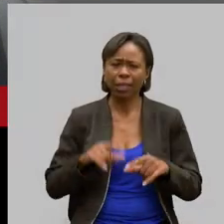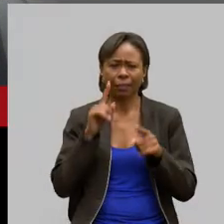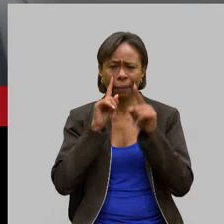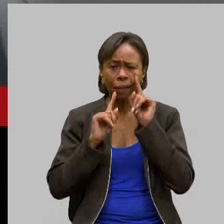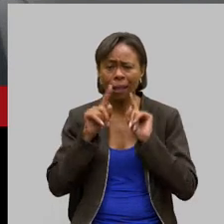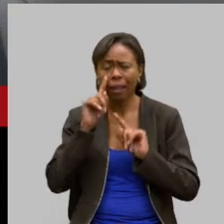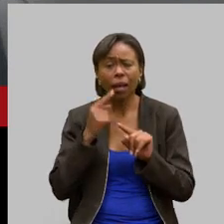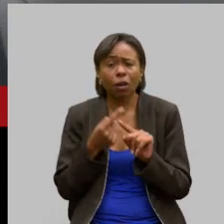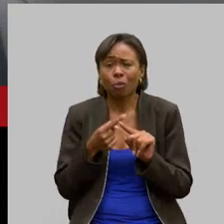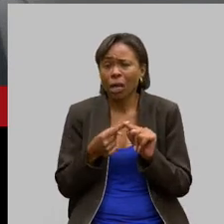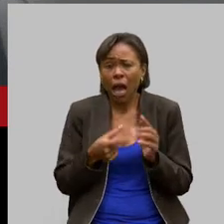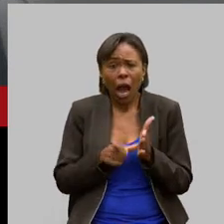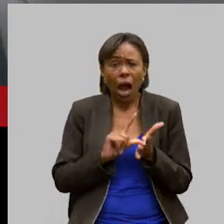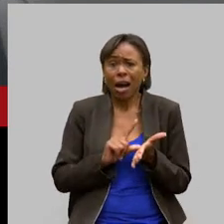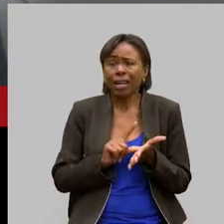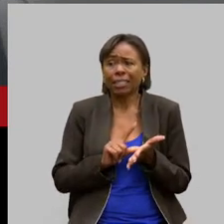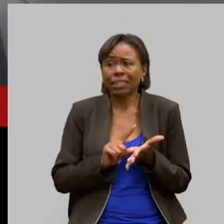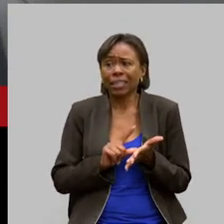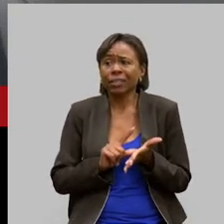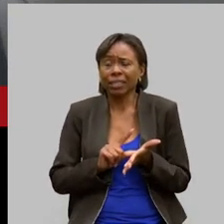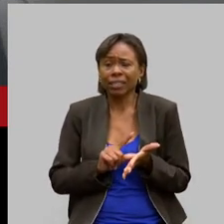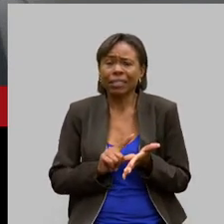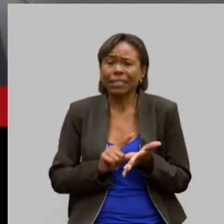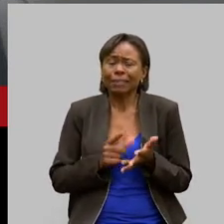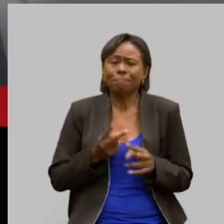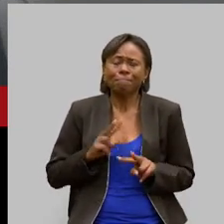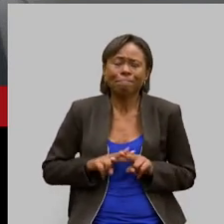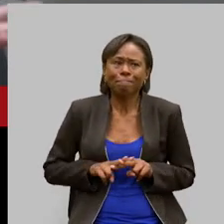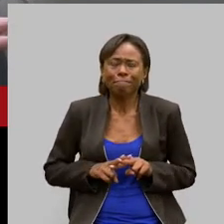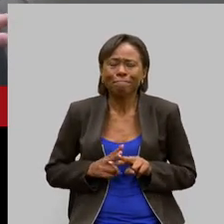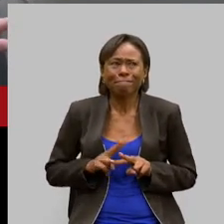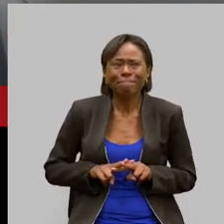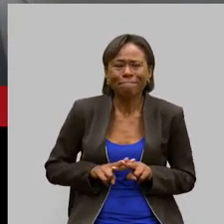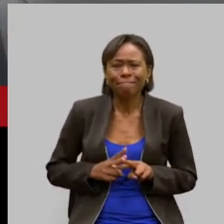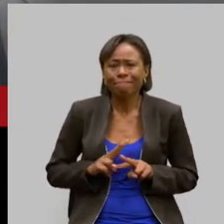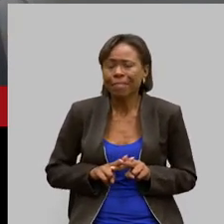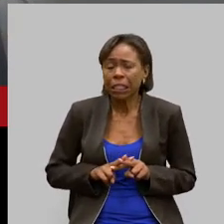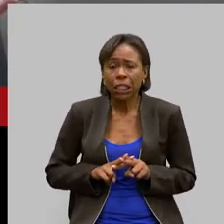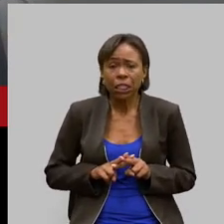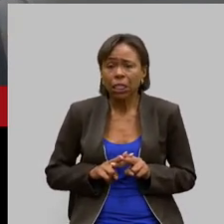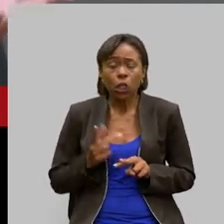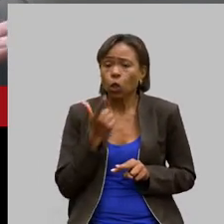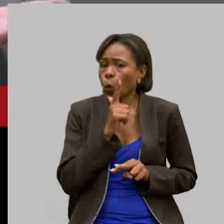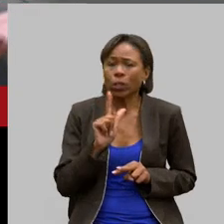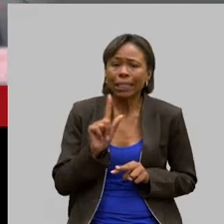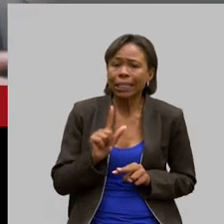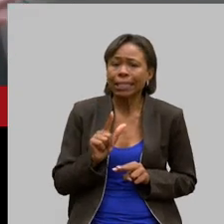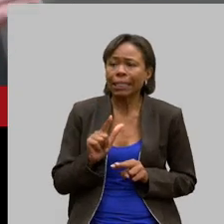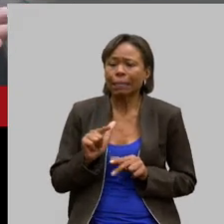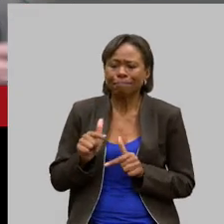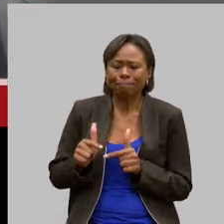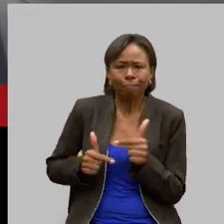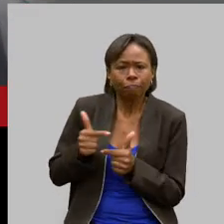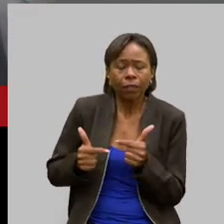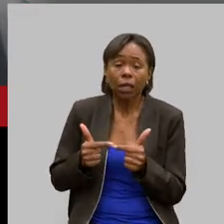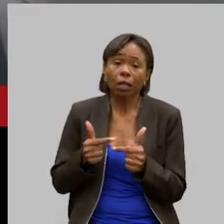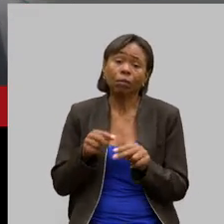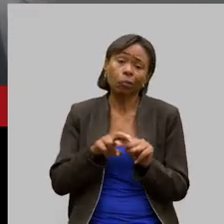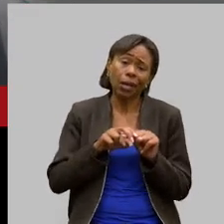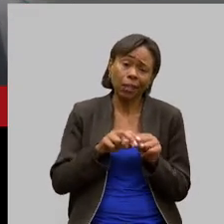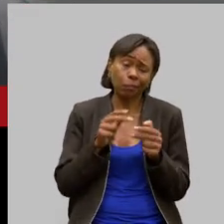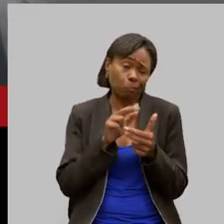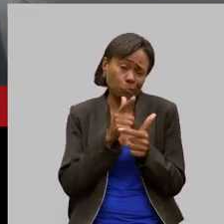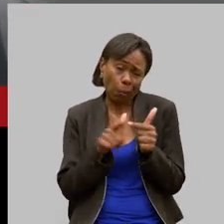sair do lugar a gente estava totalmente engessado por inúmeras questões inclusive questões de governo também questões